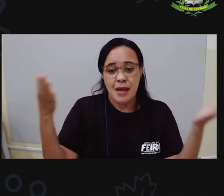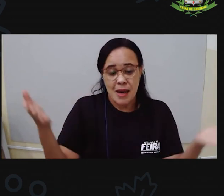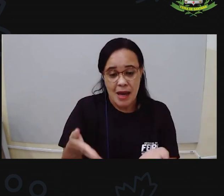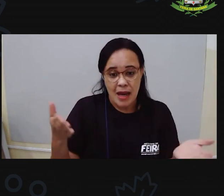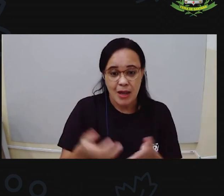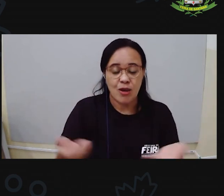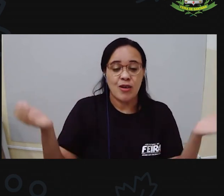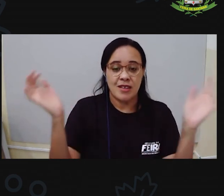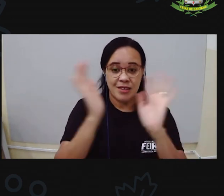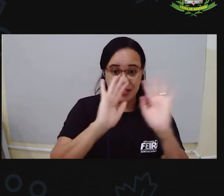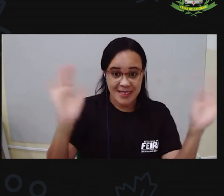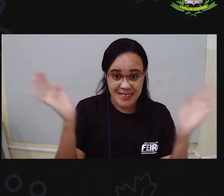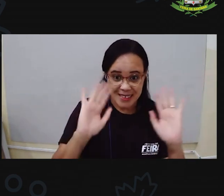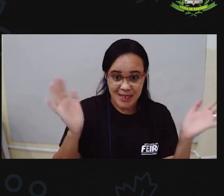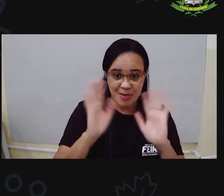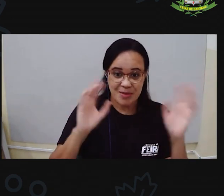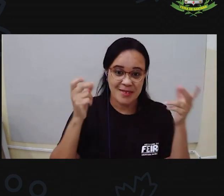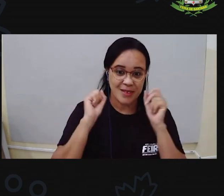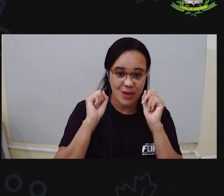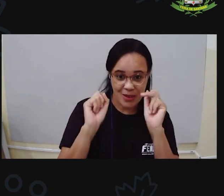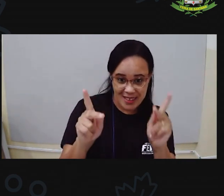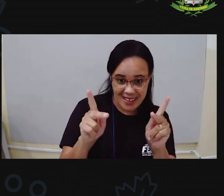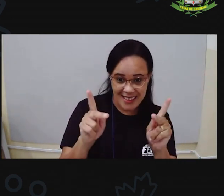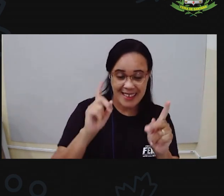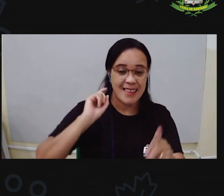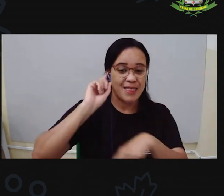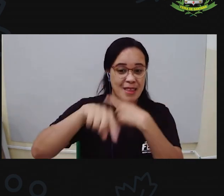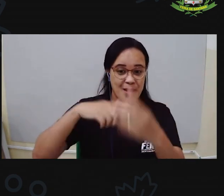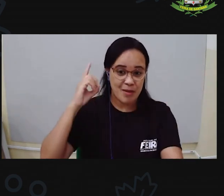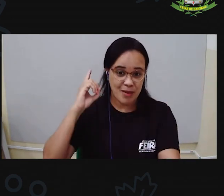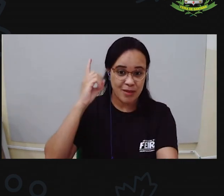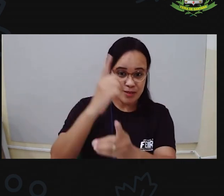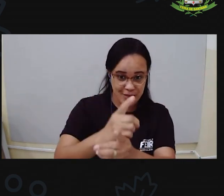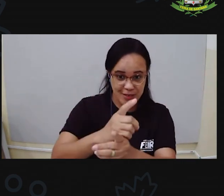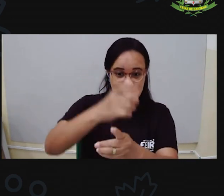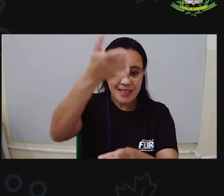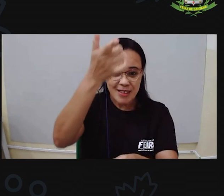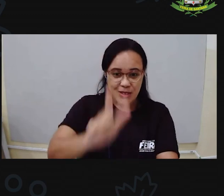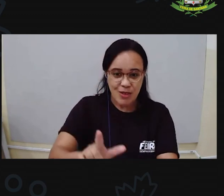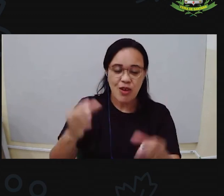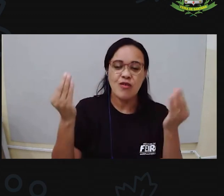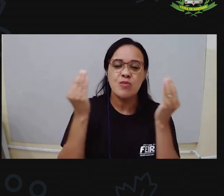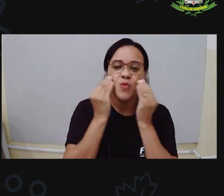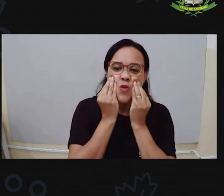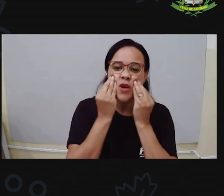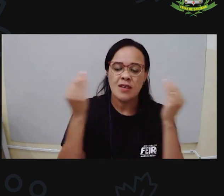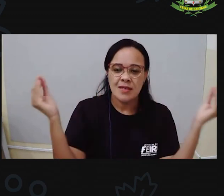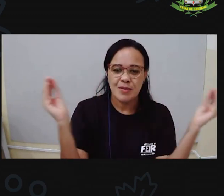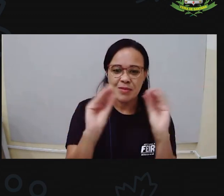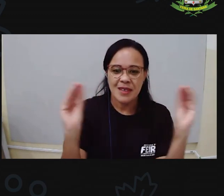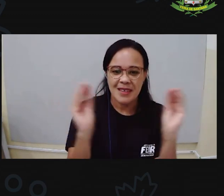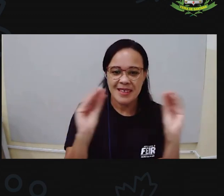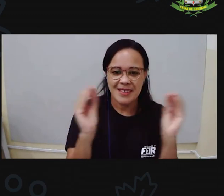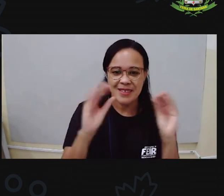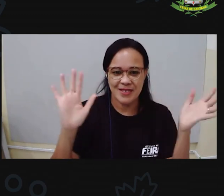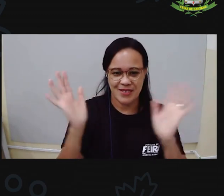se despedindo, tá? Nos vemos no próximo encontro. Beijo grande!